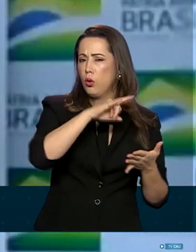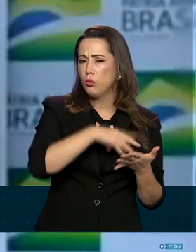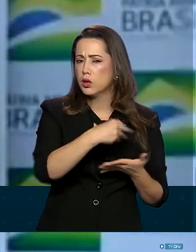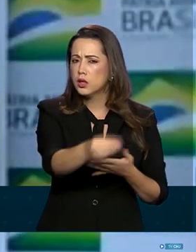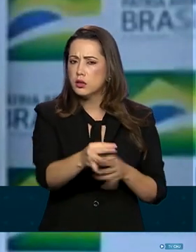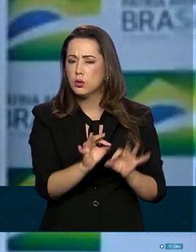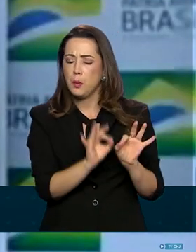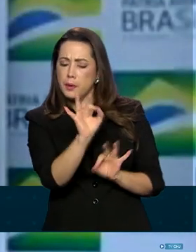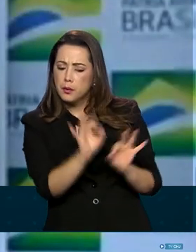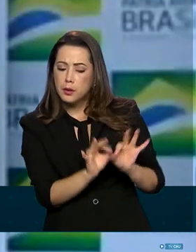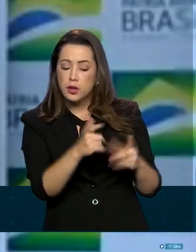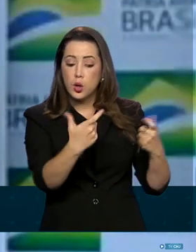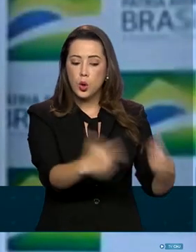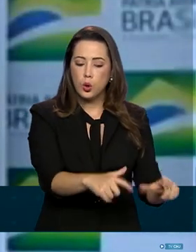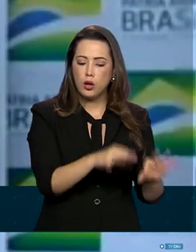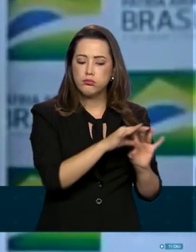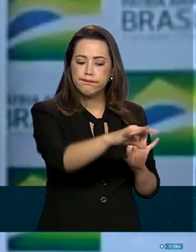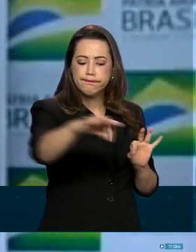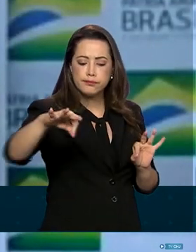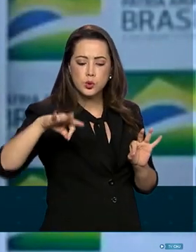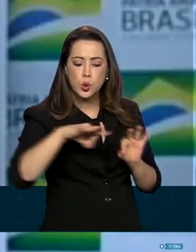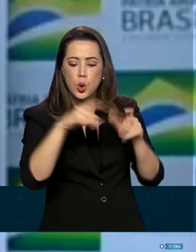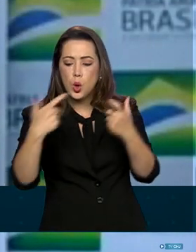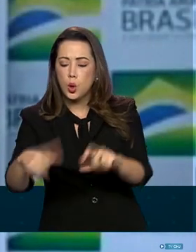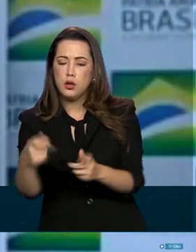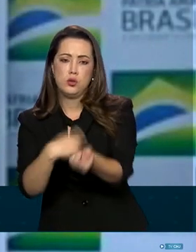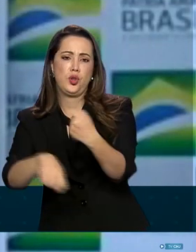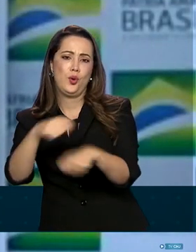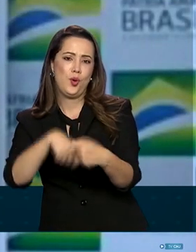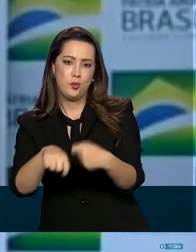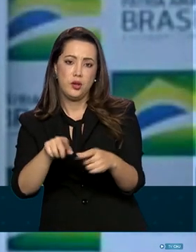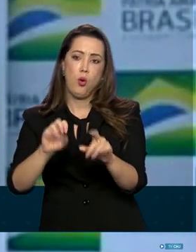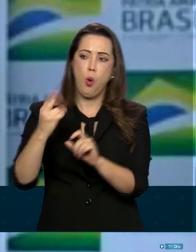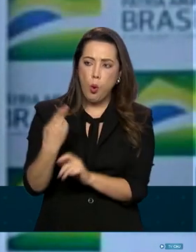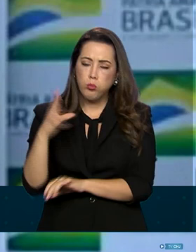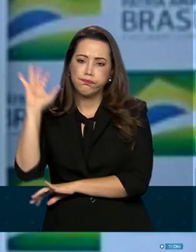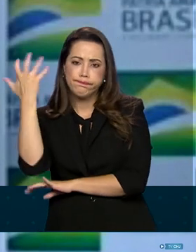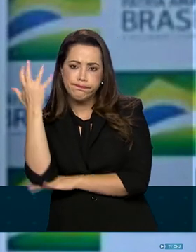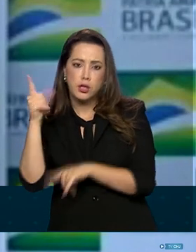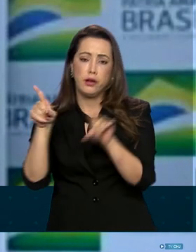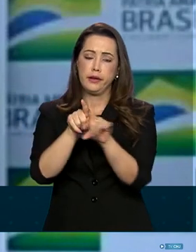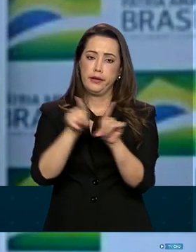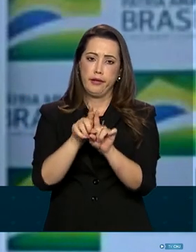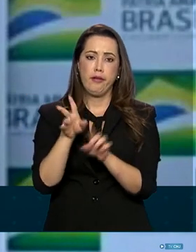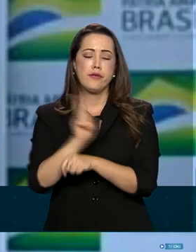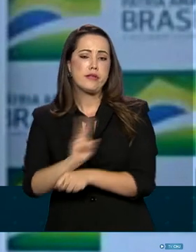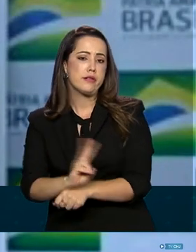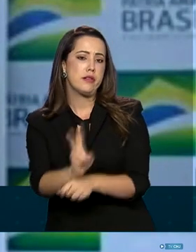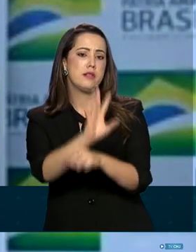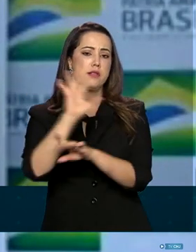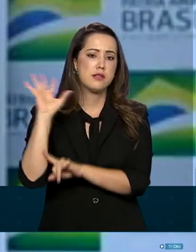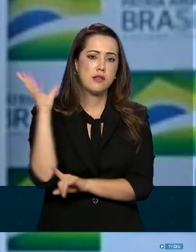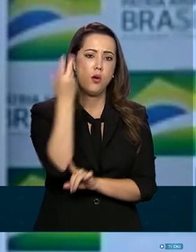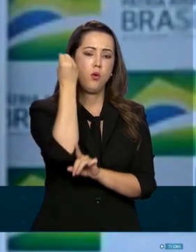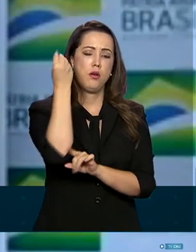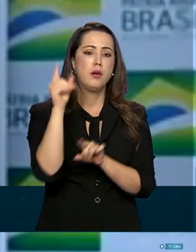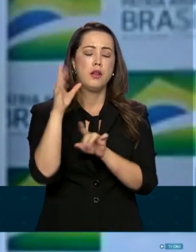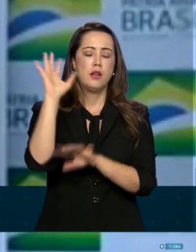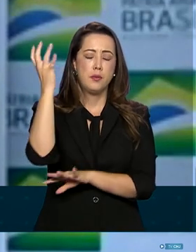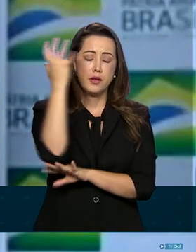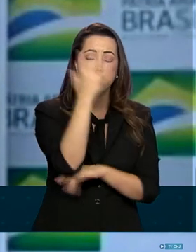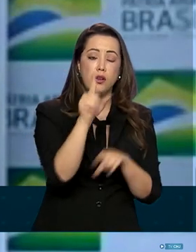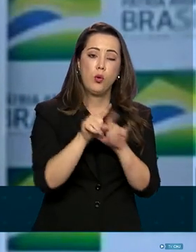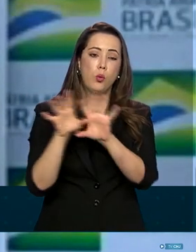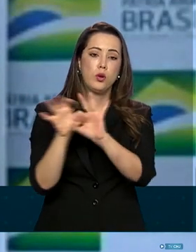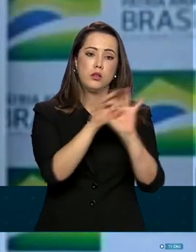territorial, zoneamento econômico e ecológico, fiscalização ambiental, somados à melhoria do ambiente de